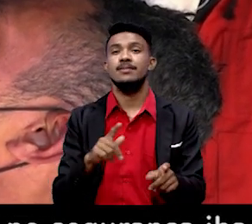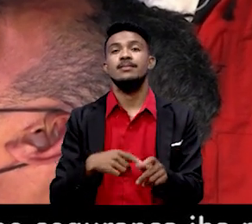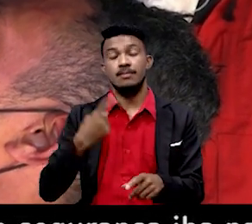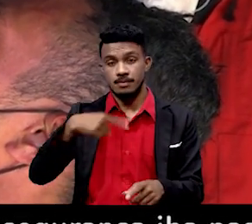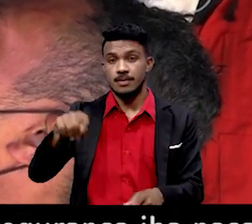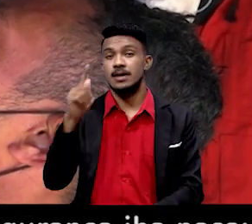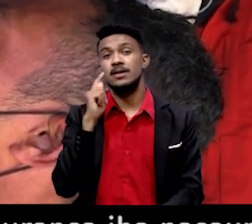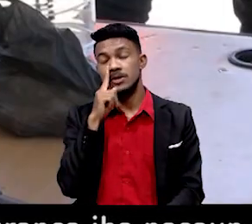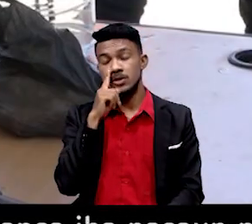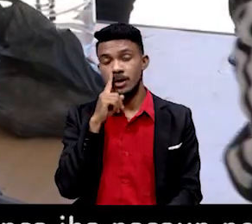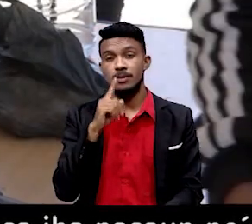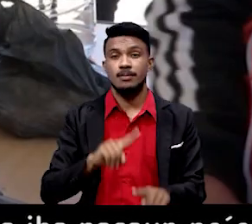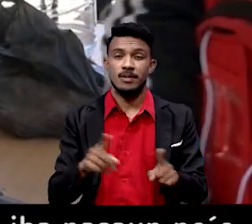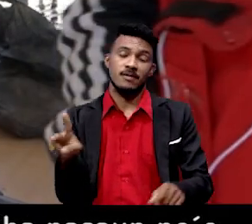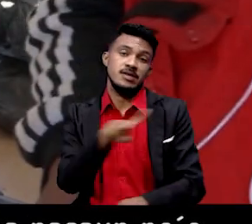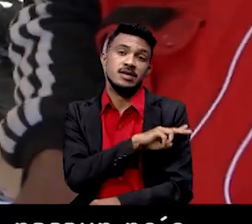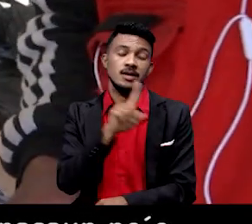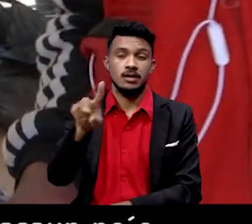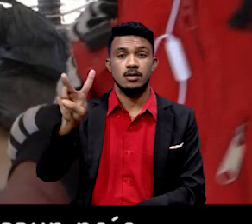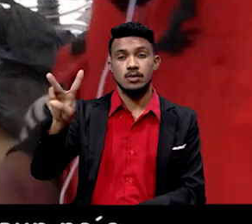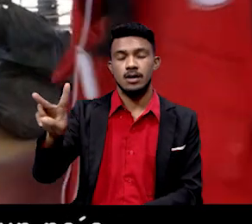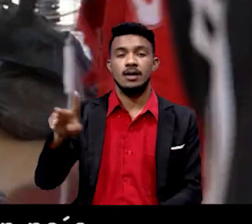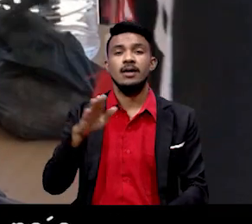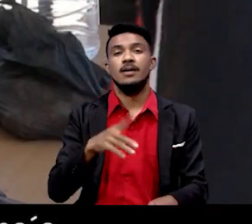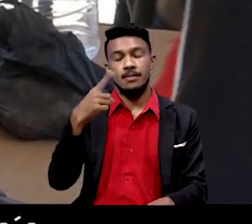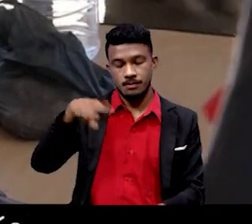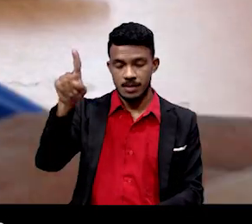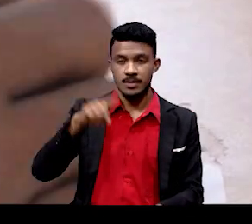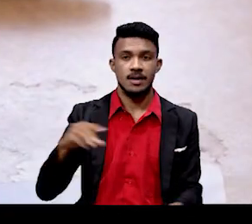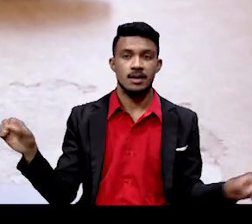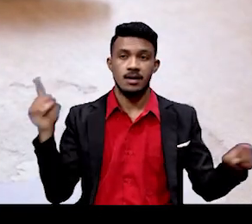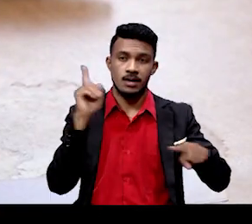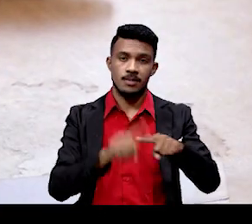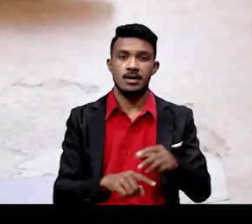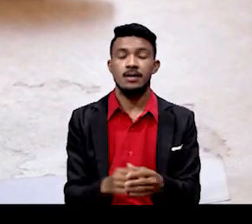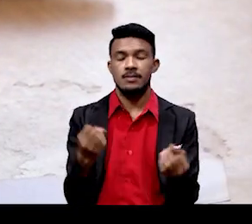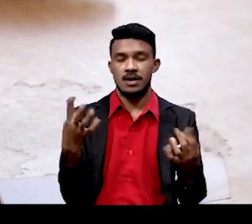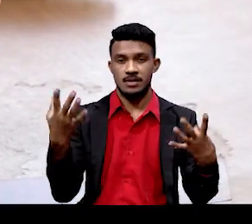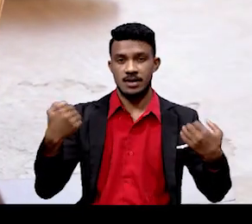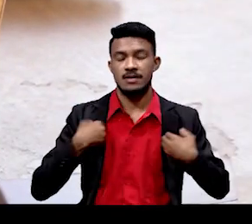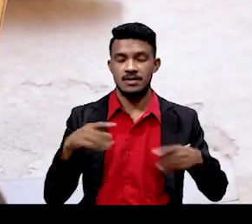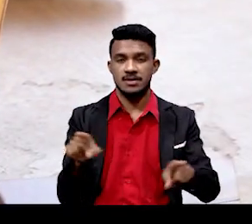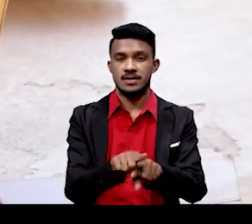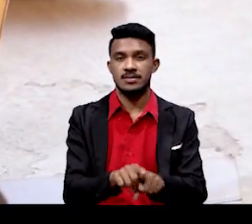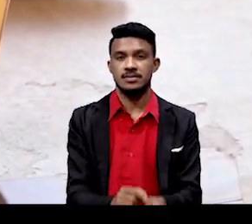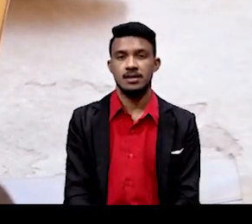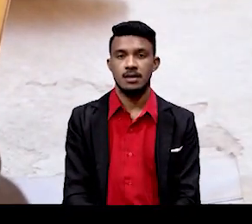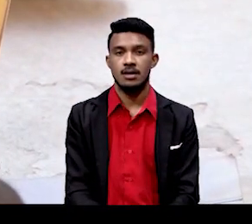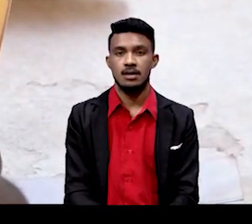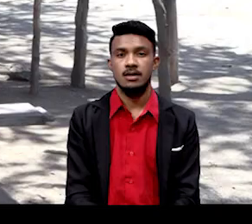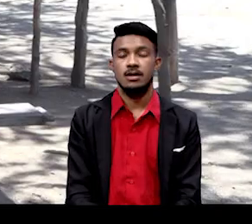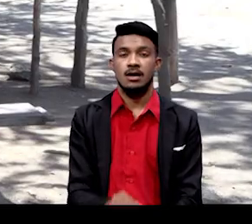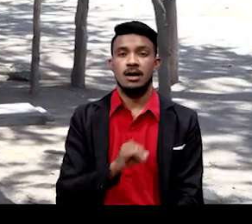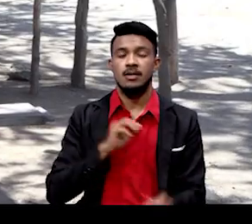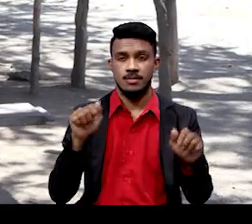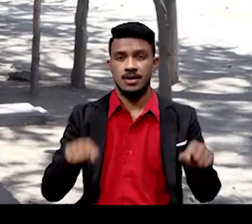la ida da la rua, mas. Ah, o lá, vamos a mesma dia que na parte. Agora é barato que acontece a sana. Então, bota para o bele